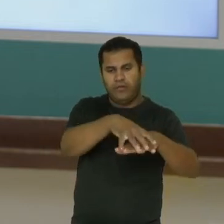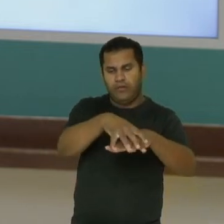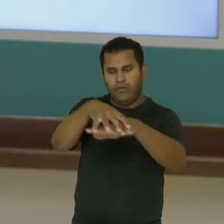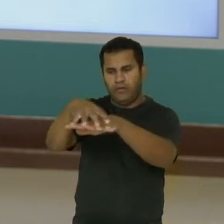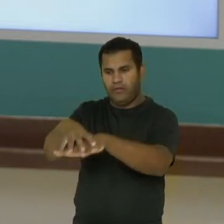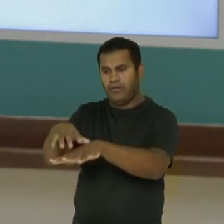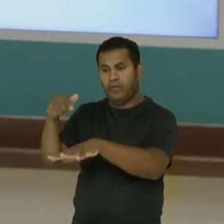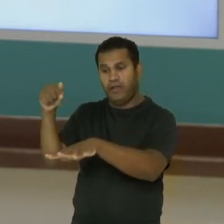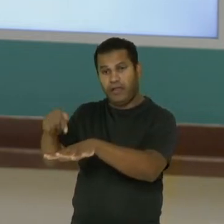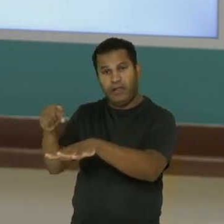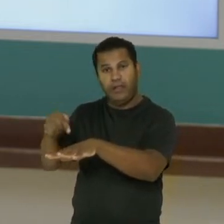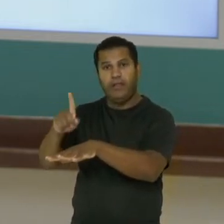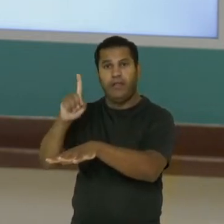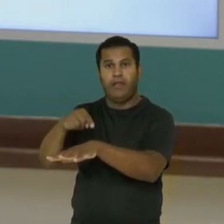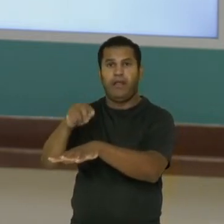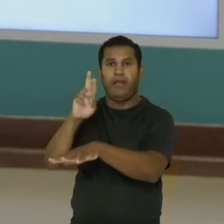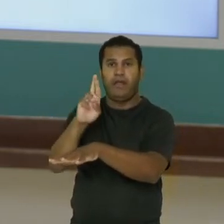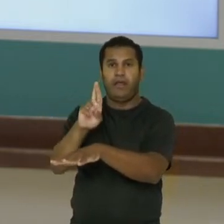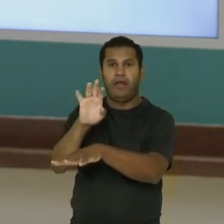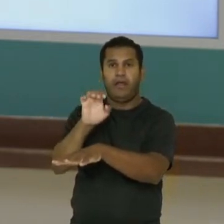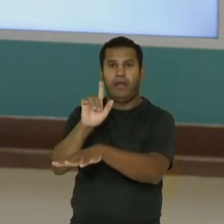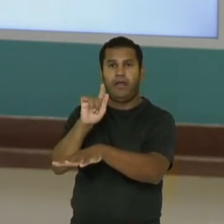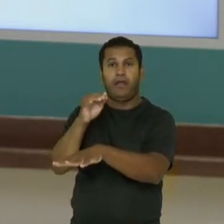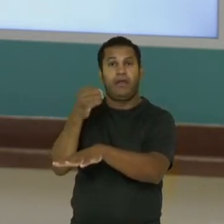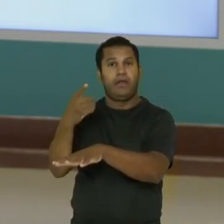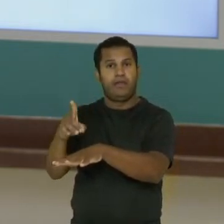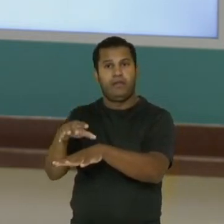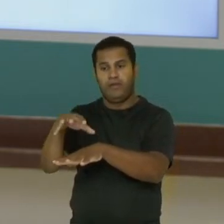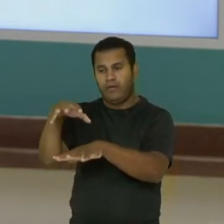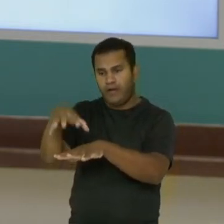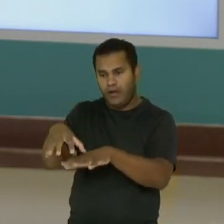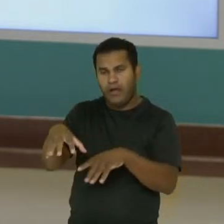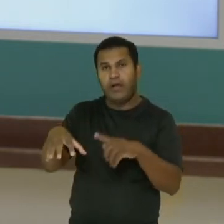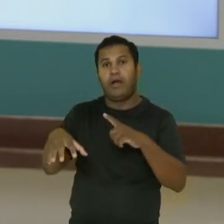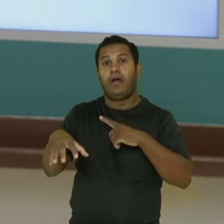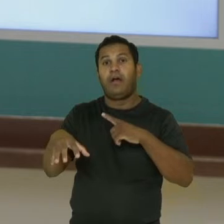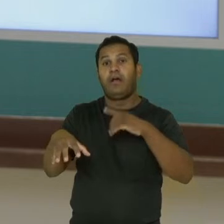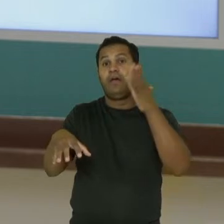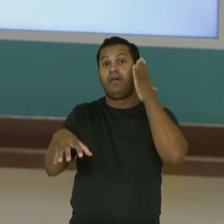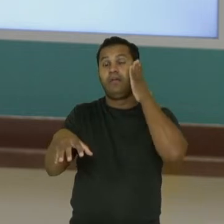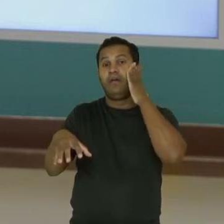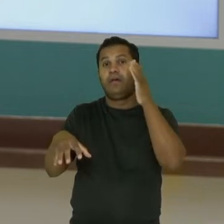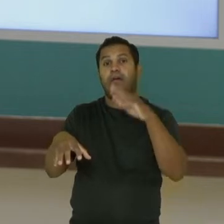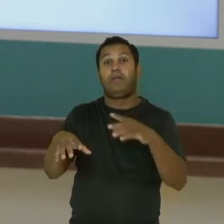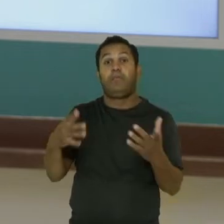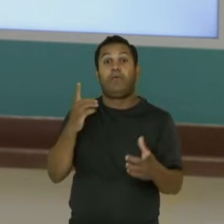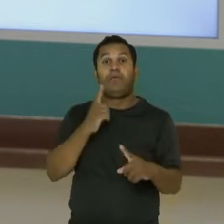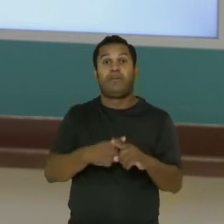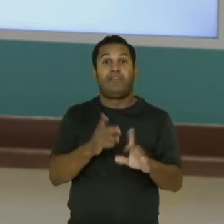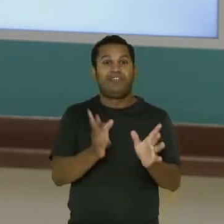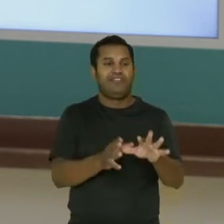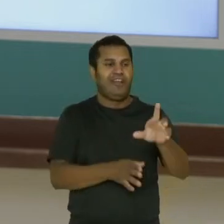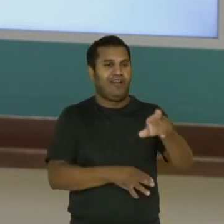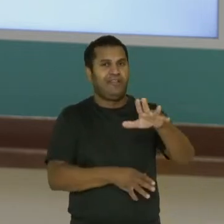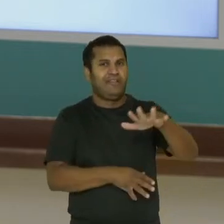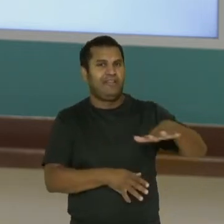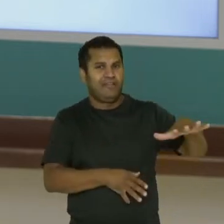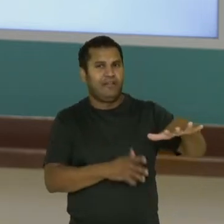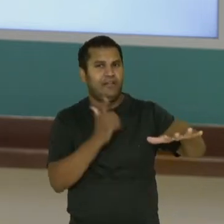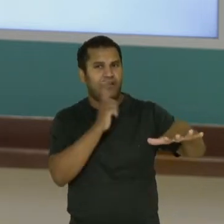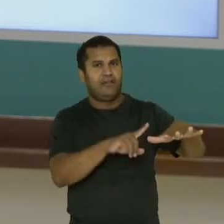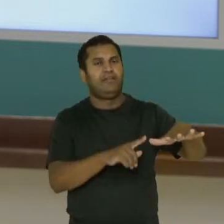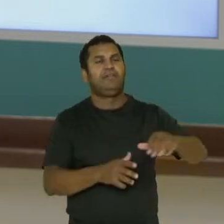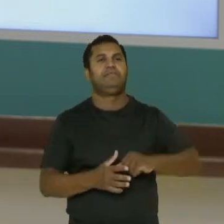partes criadas pela regionalização, a gente chama de região. Essa é a diferença básica entre os dois conceitos. E aí